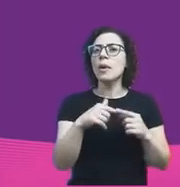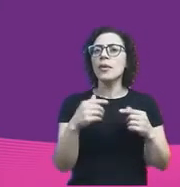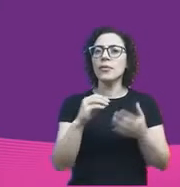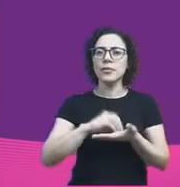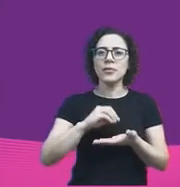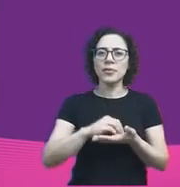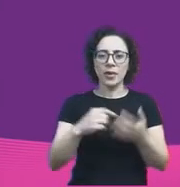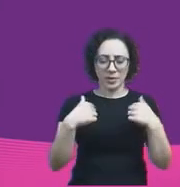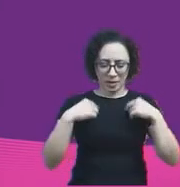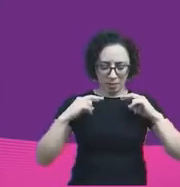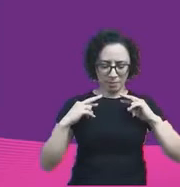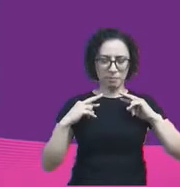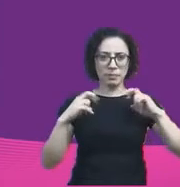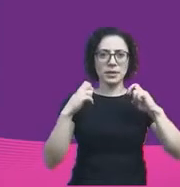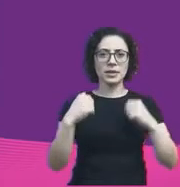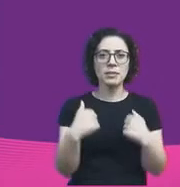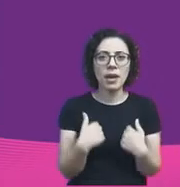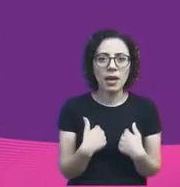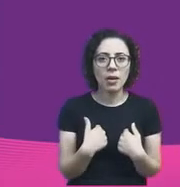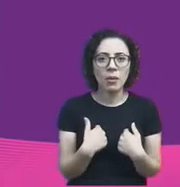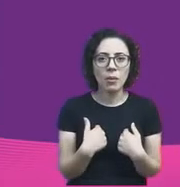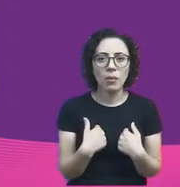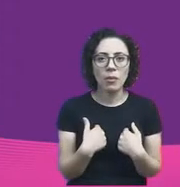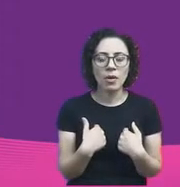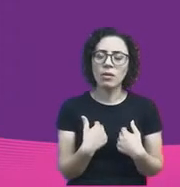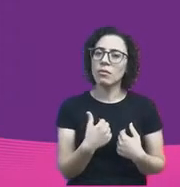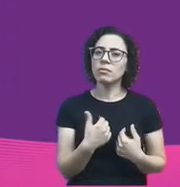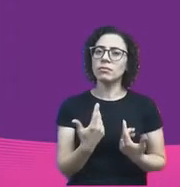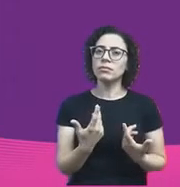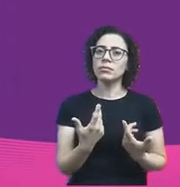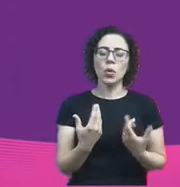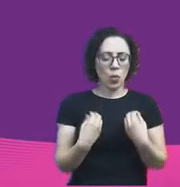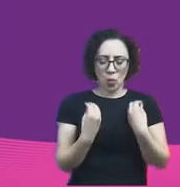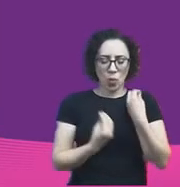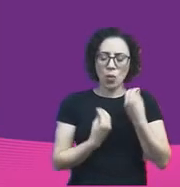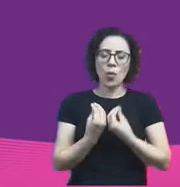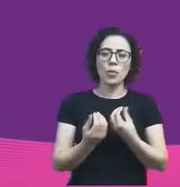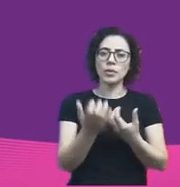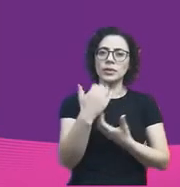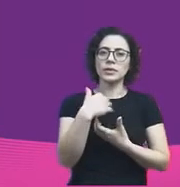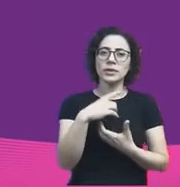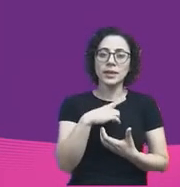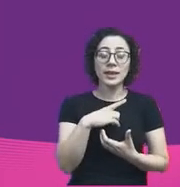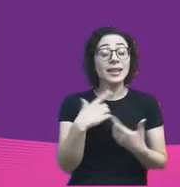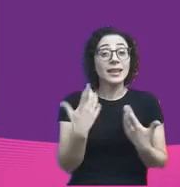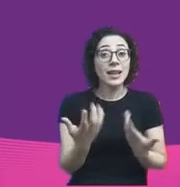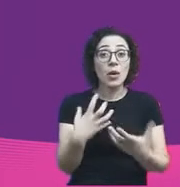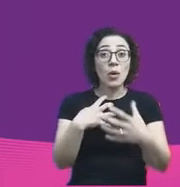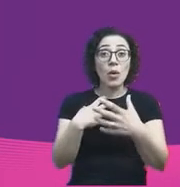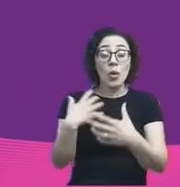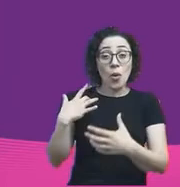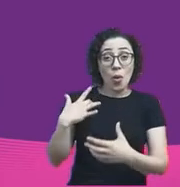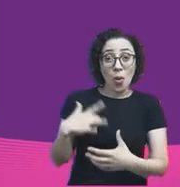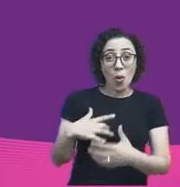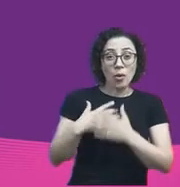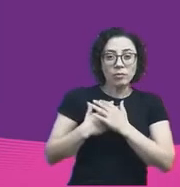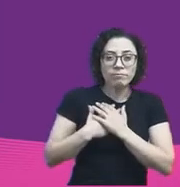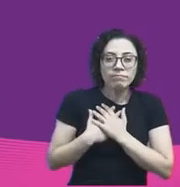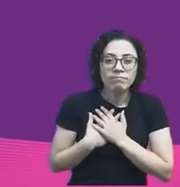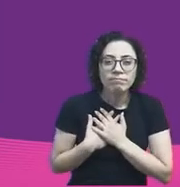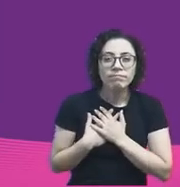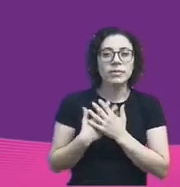essa percepção do outro e a capacidade de que a compaixão, ela eventualmente